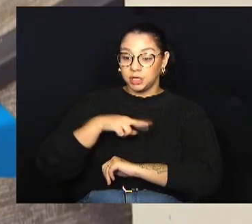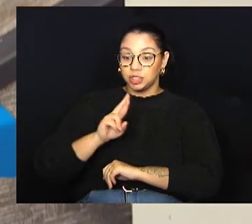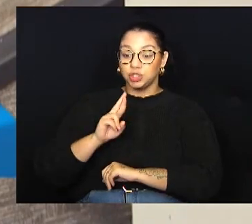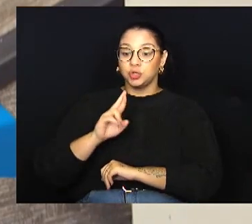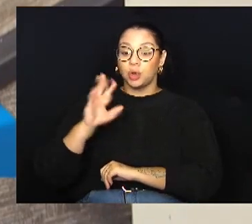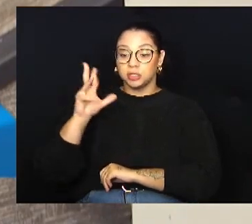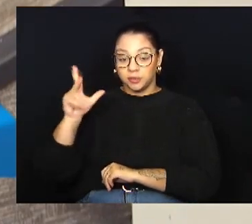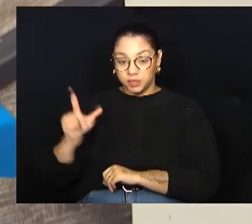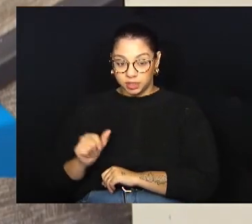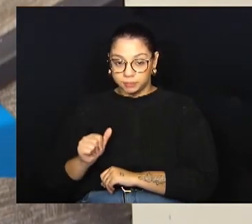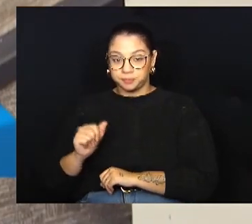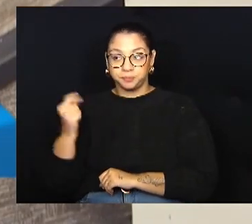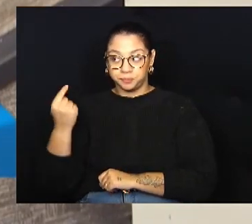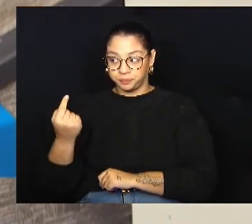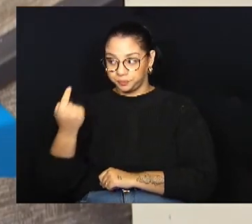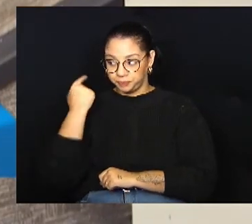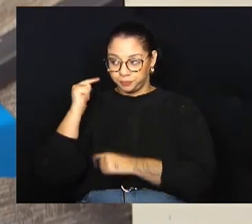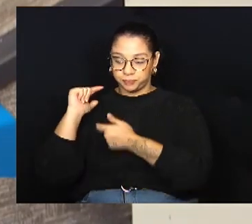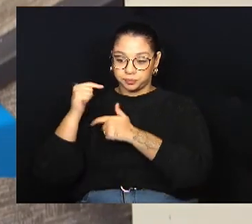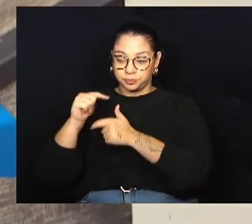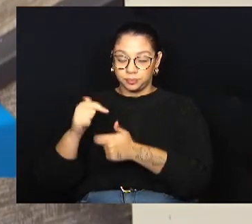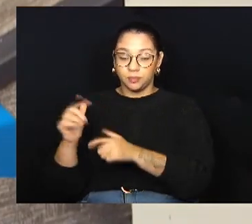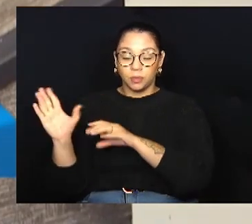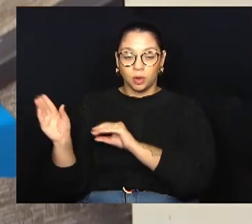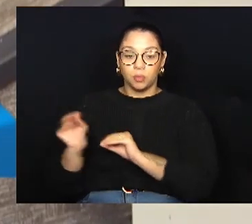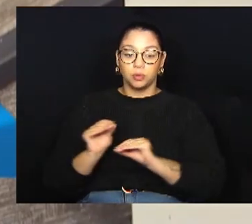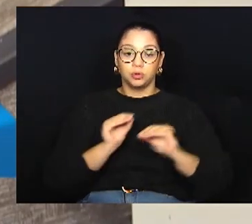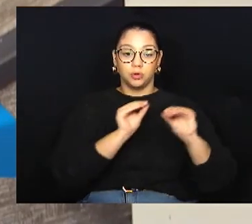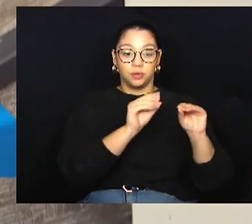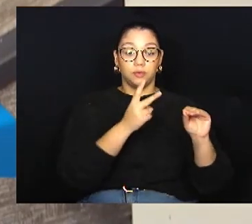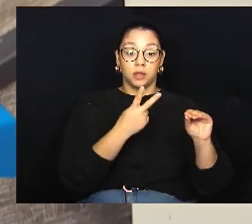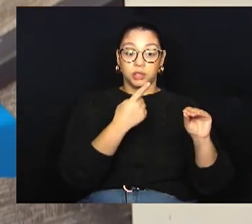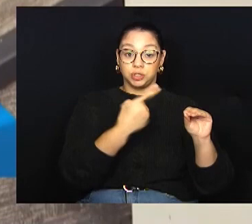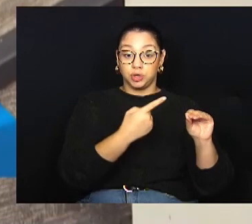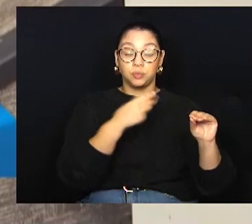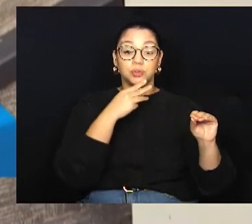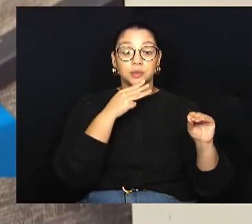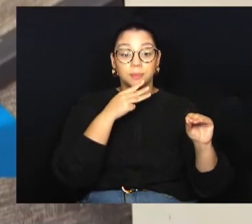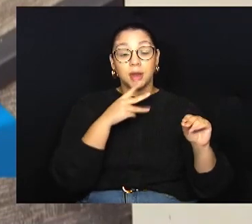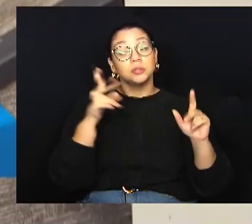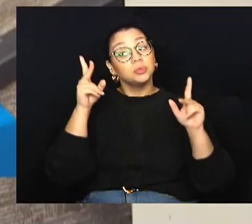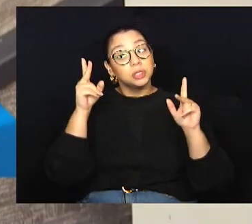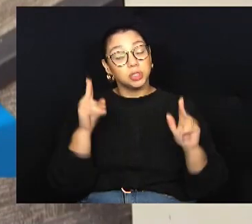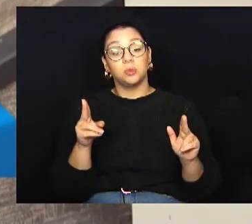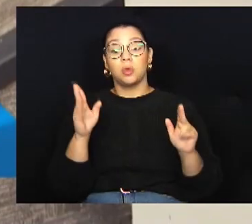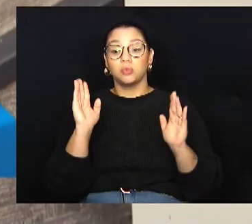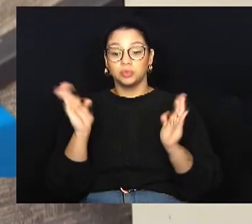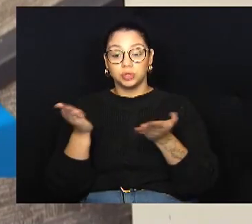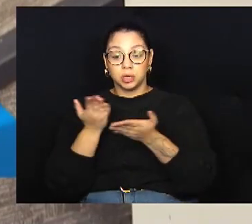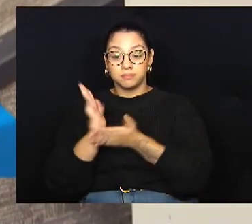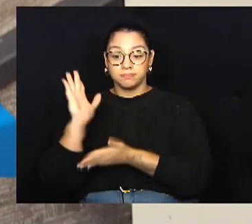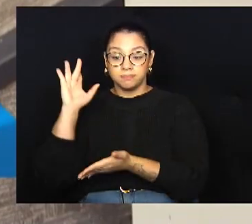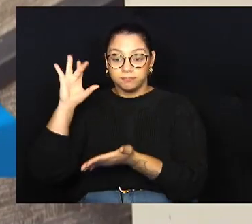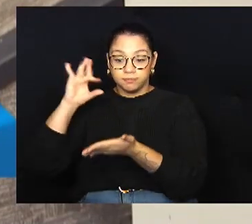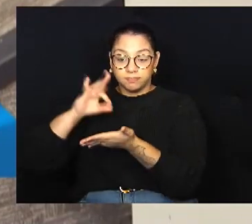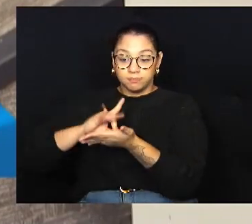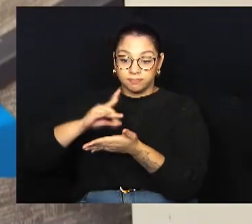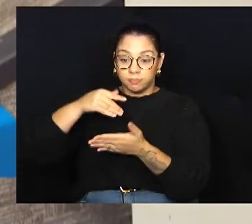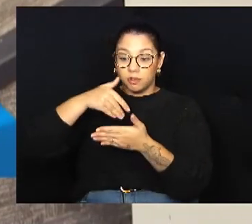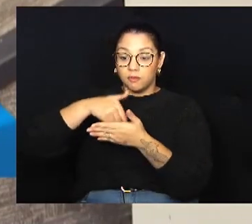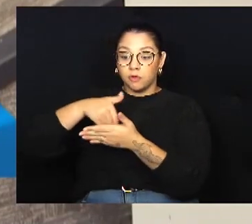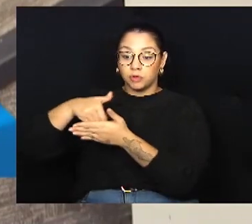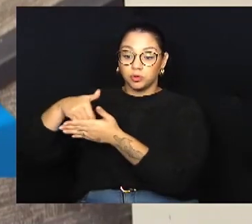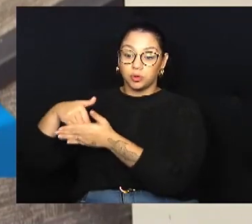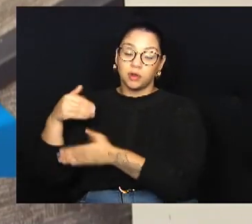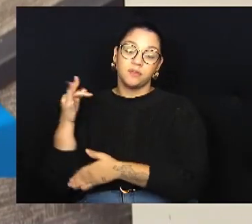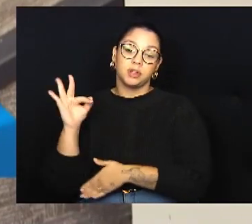esse alinhamento para que a gente passe para o dia 21 de março, como foi deliberado e votado a nível